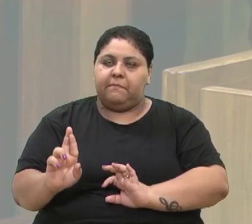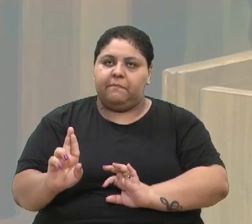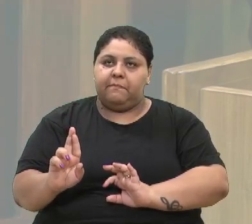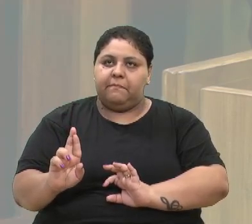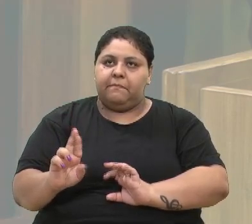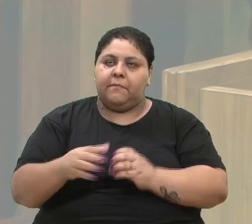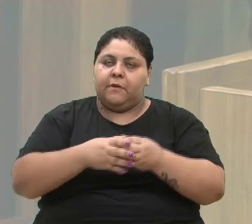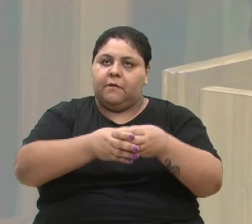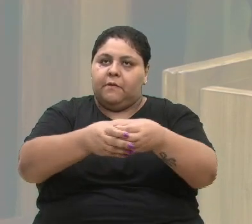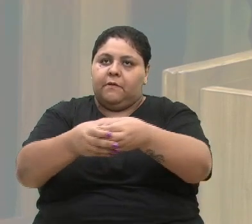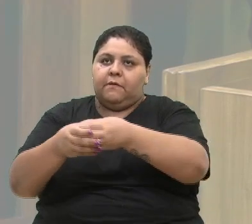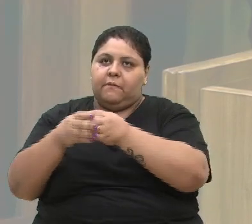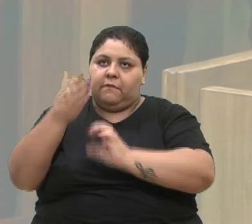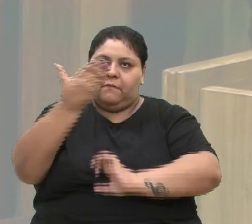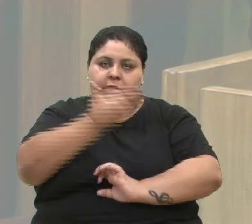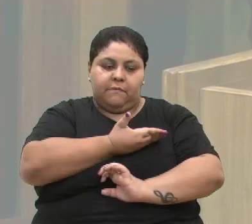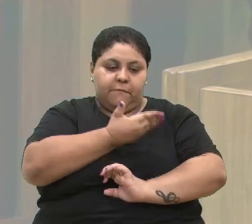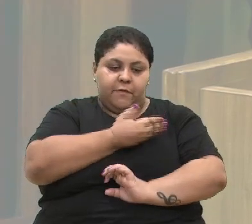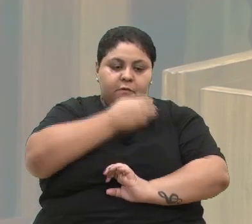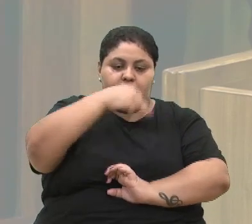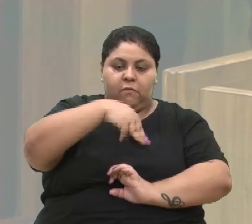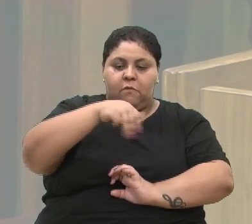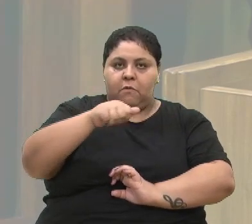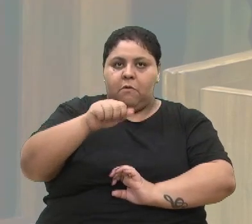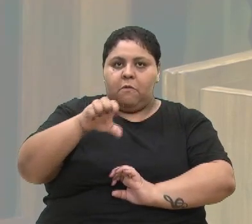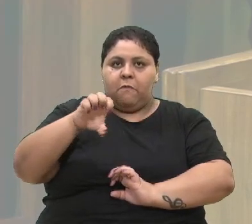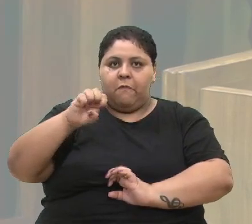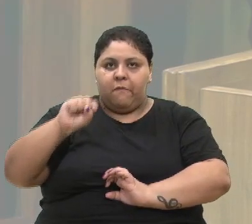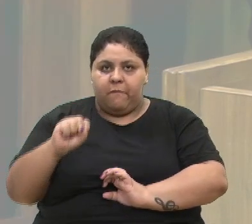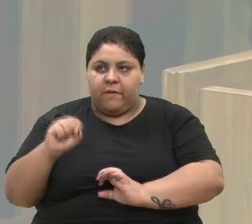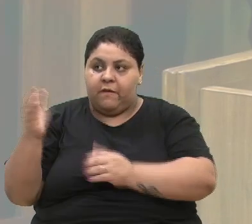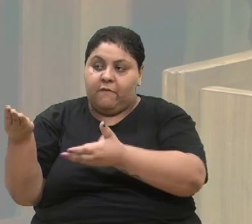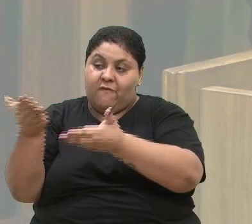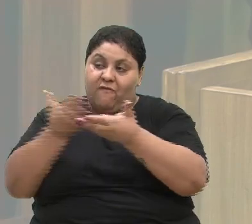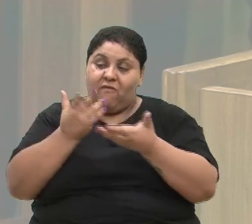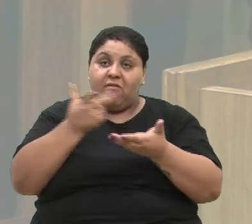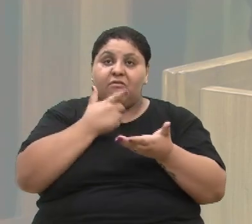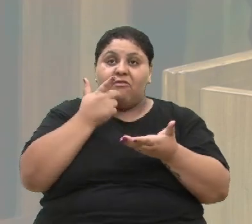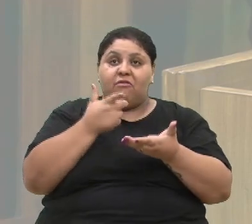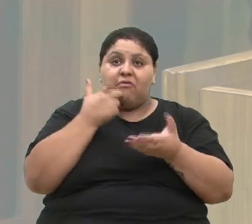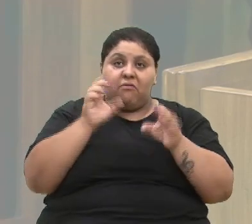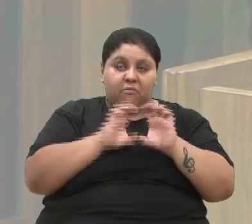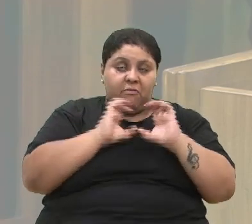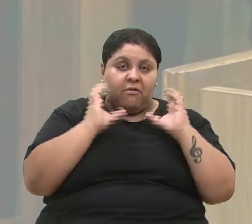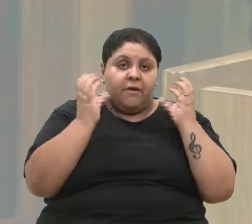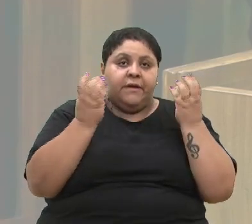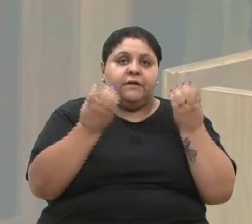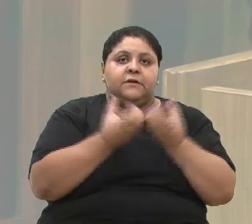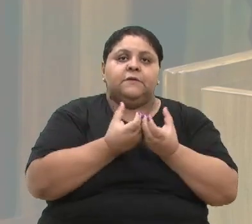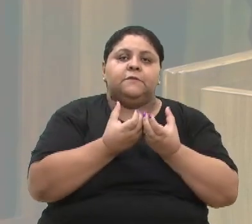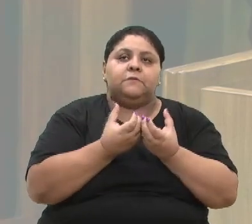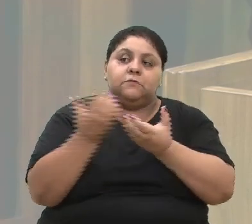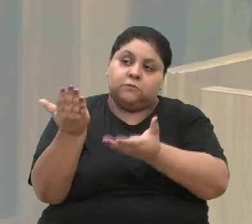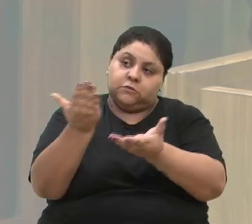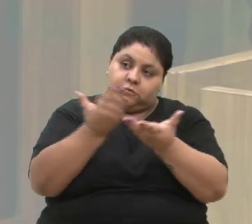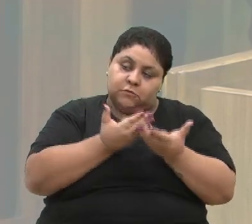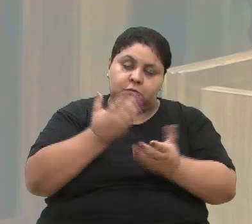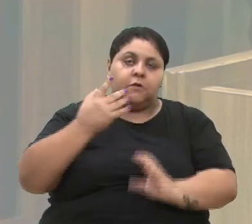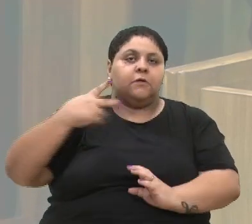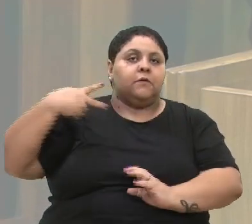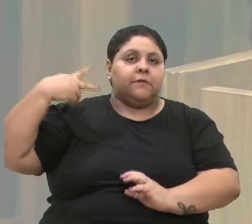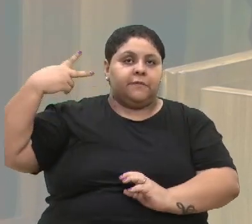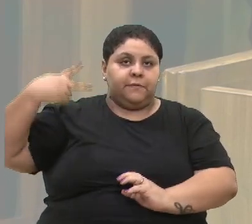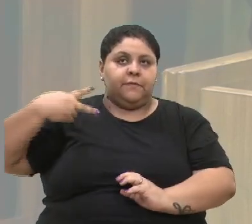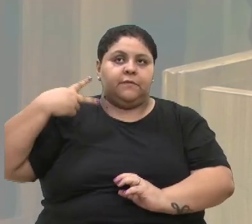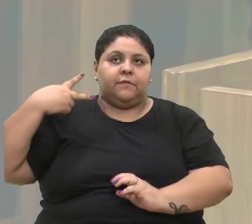Associação Amigos da Maesa, trago esse convite para a comunidade, trago esse convite para os vereadores, trago